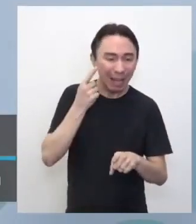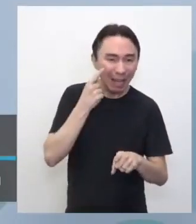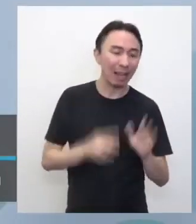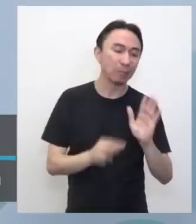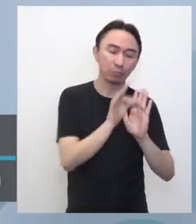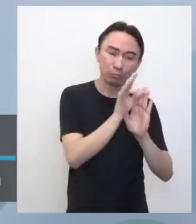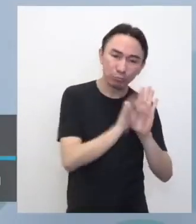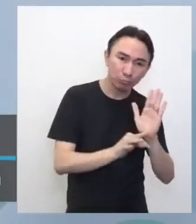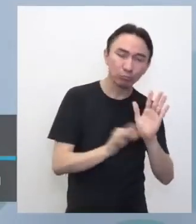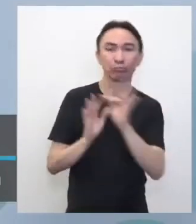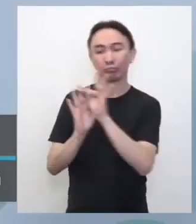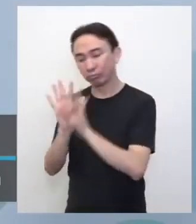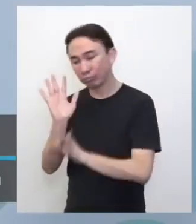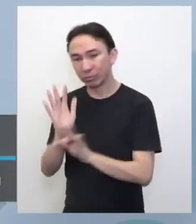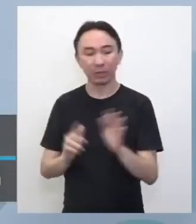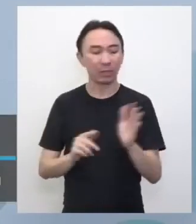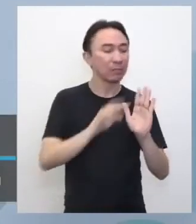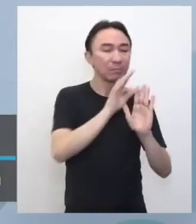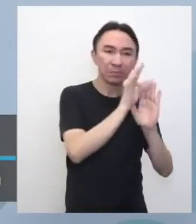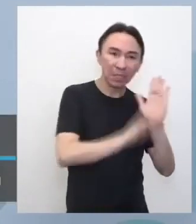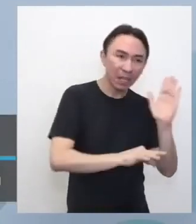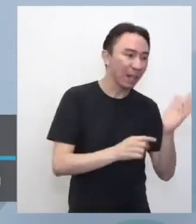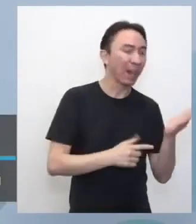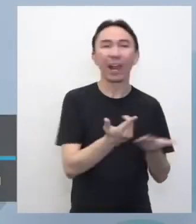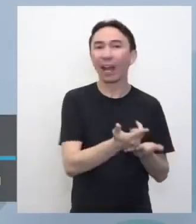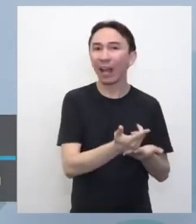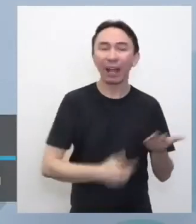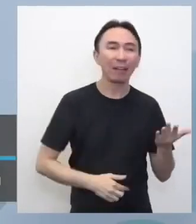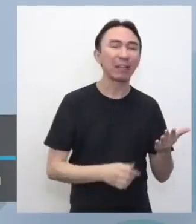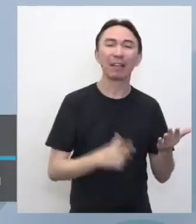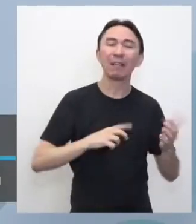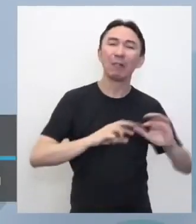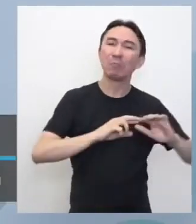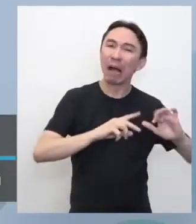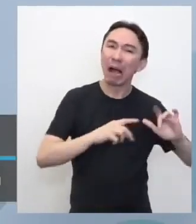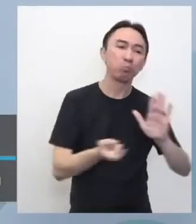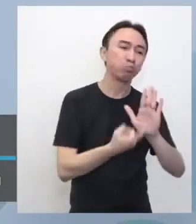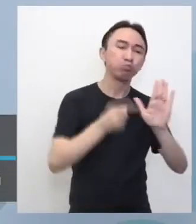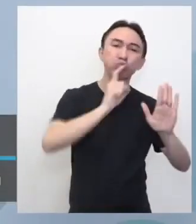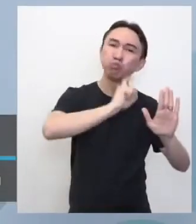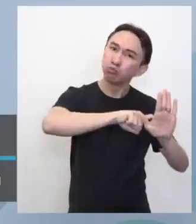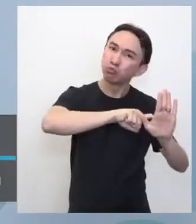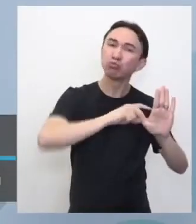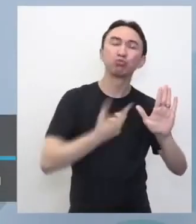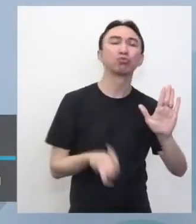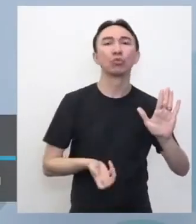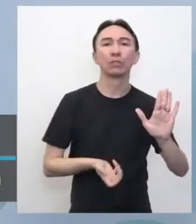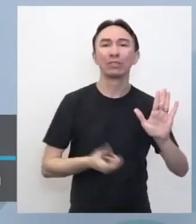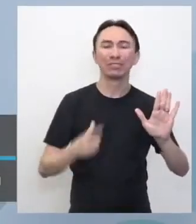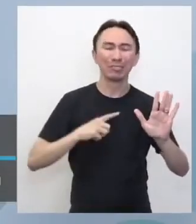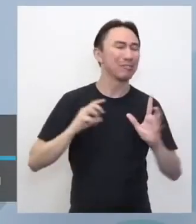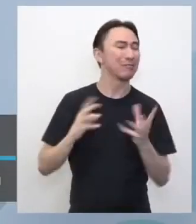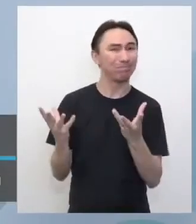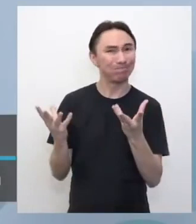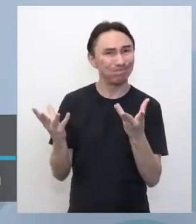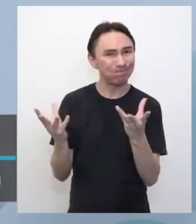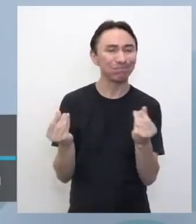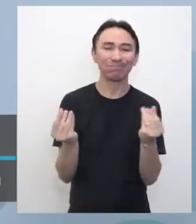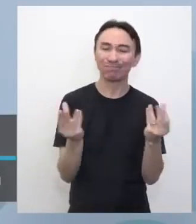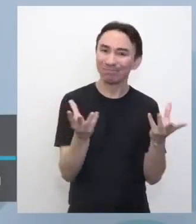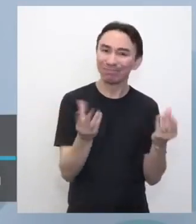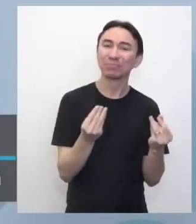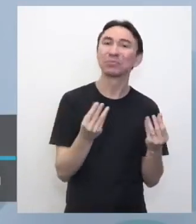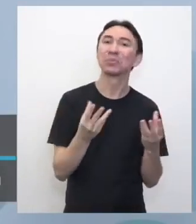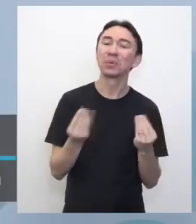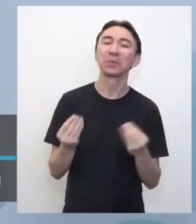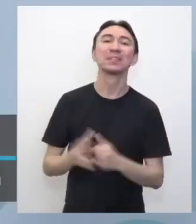fala que literário é subjetivo, a linguagem, subjetividade. Tem muita coisa, professor Mauro, muita coisa. Nossa,